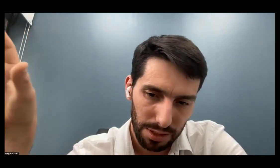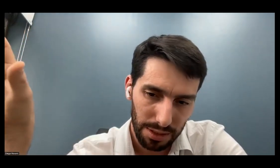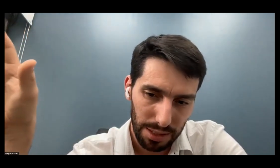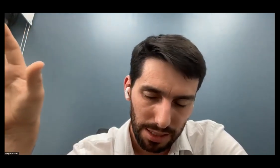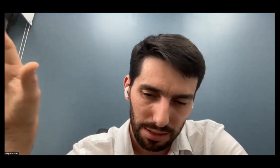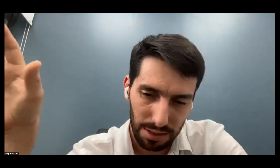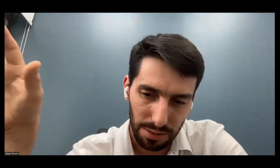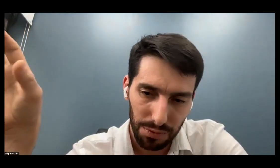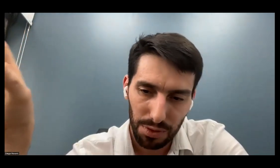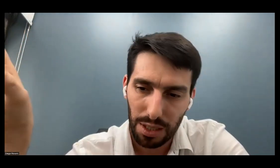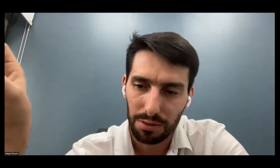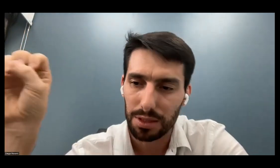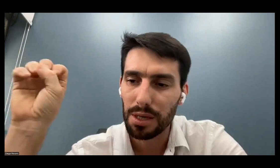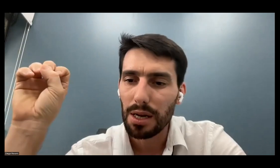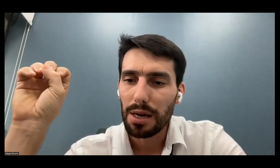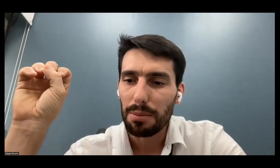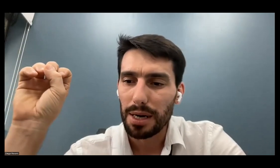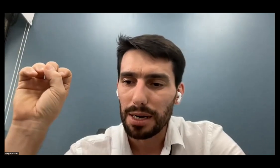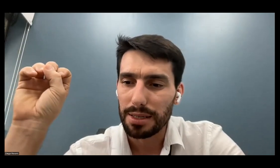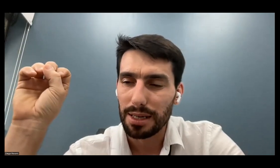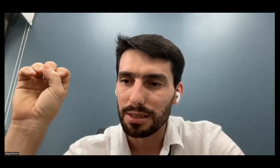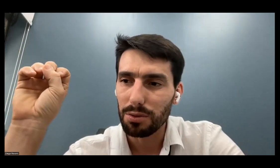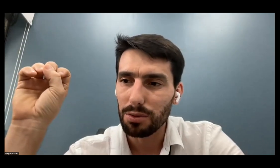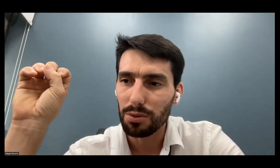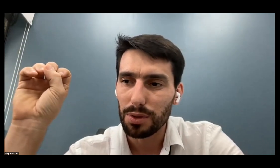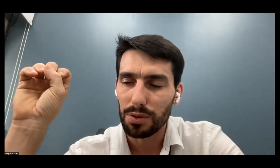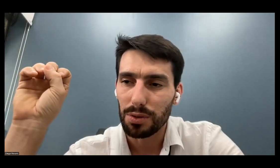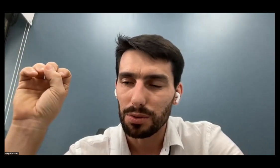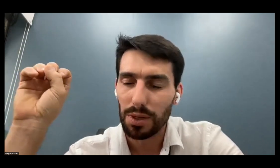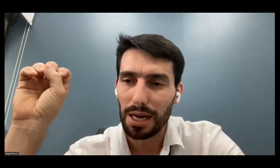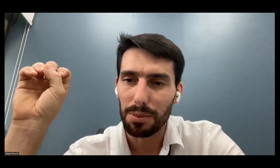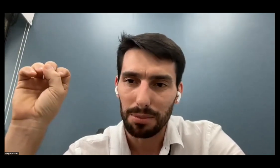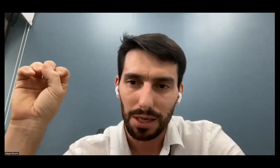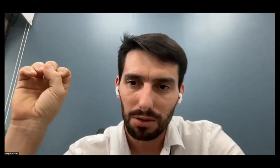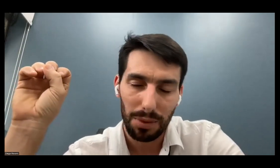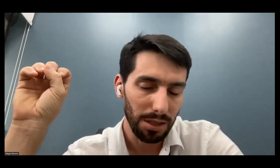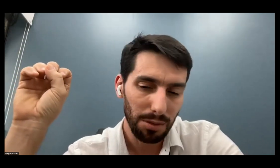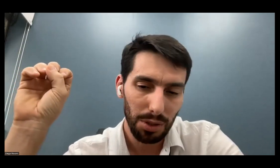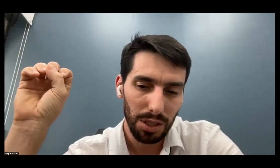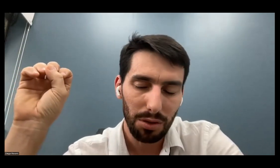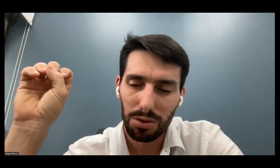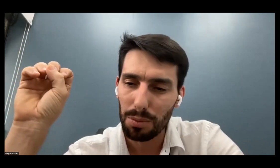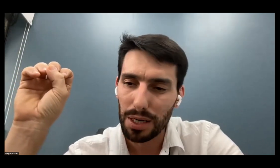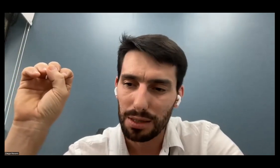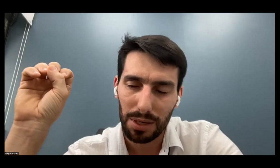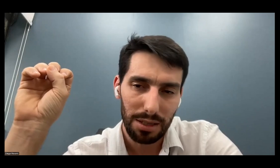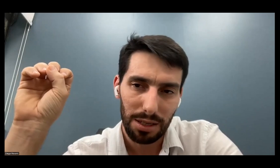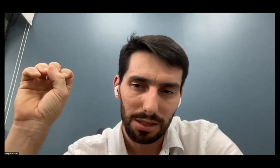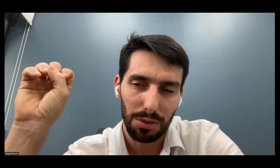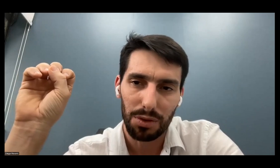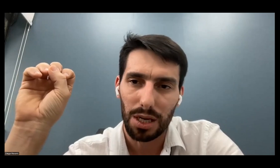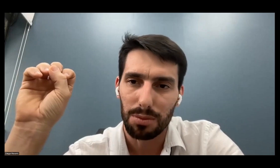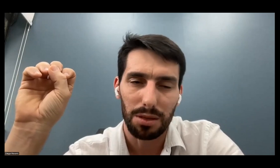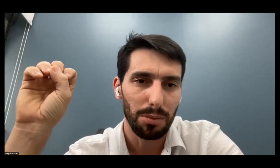direto dessa profissional, né? Mas a questão do encaminhamento é bastante importante, não só